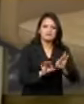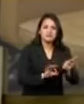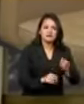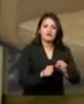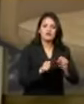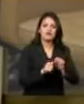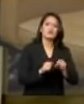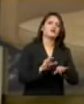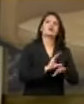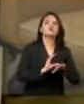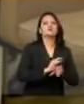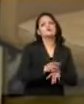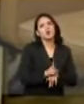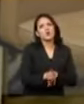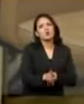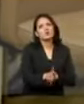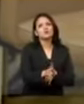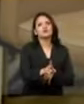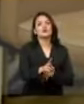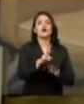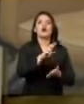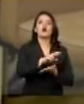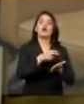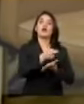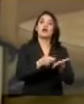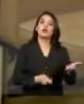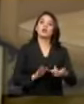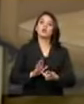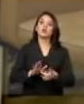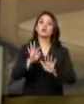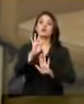aos seus pares o seguinte texto: